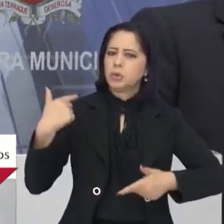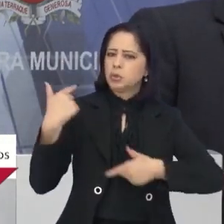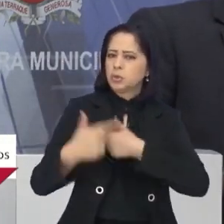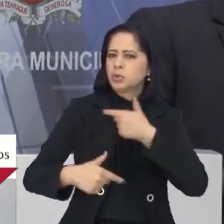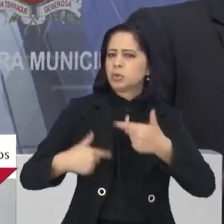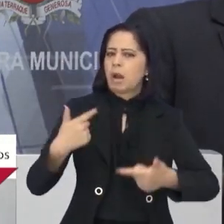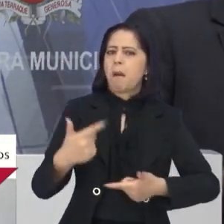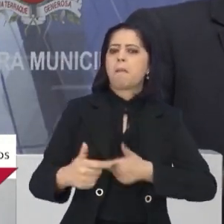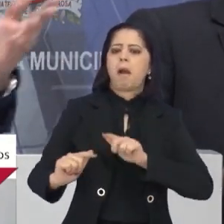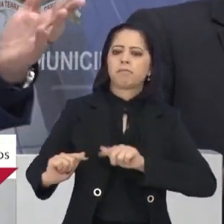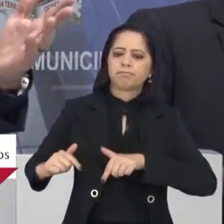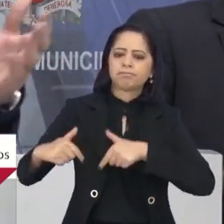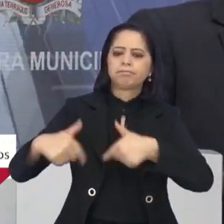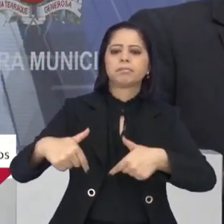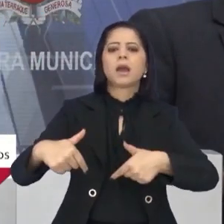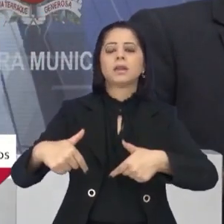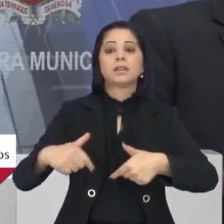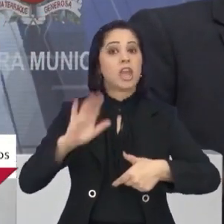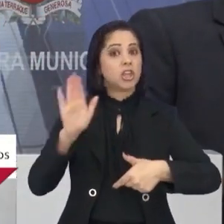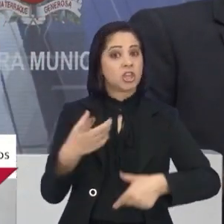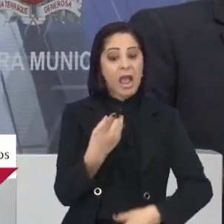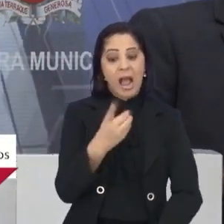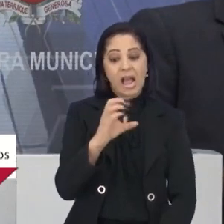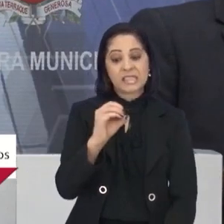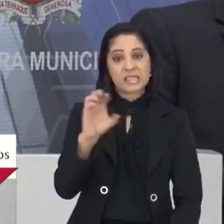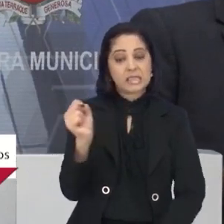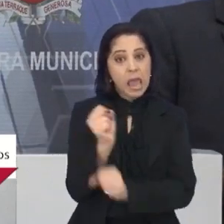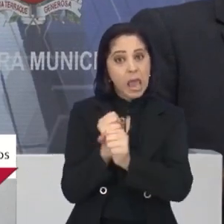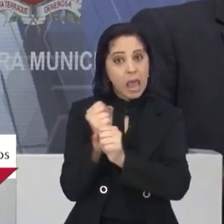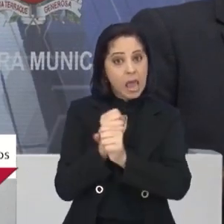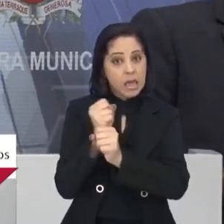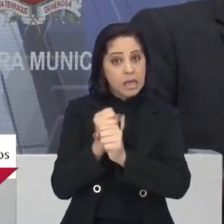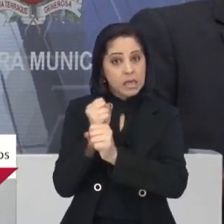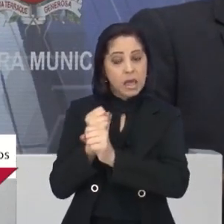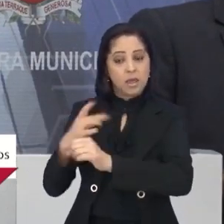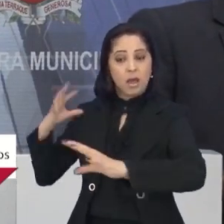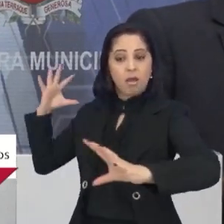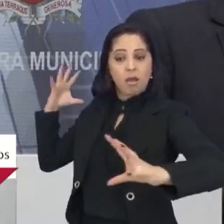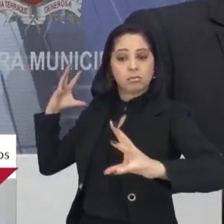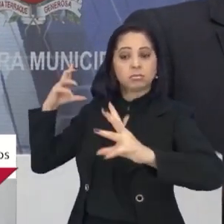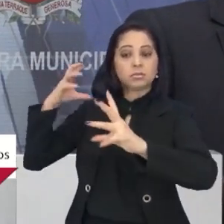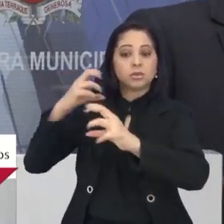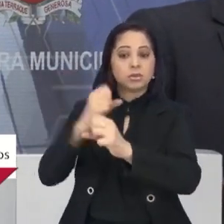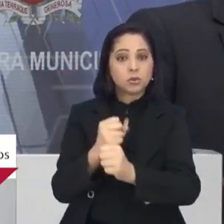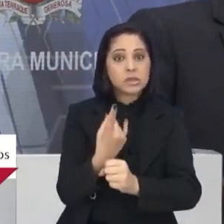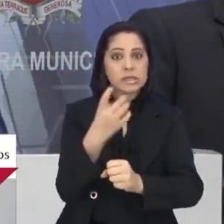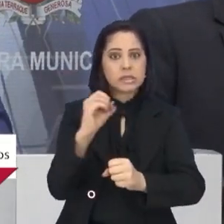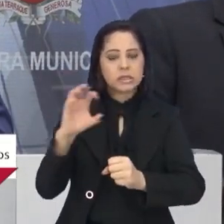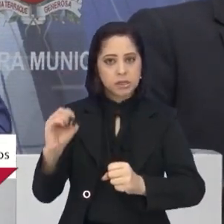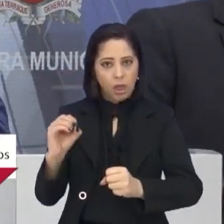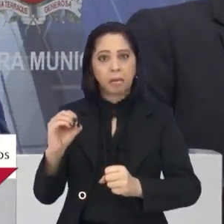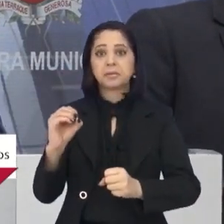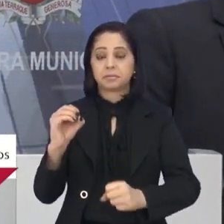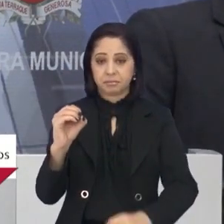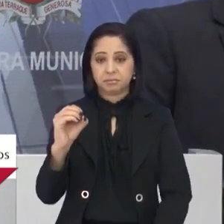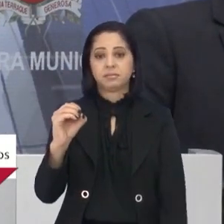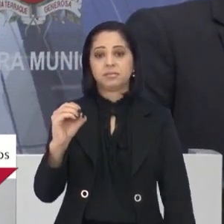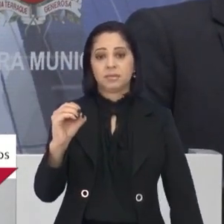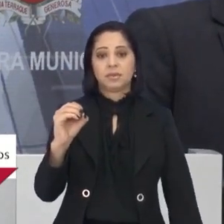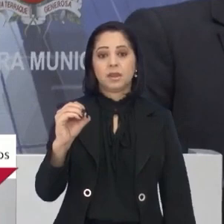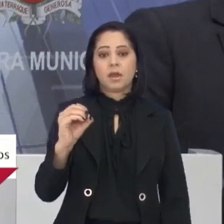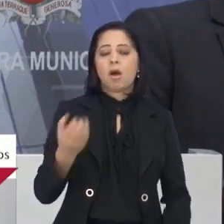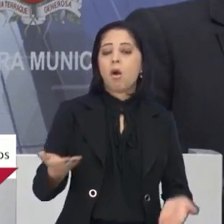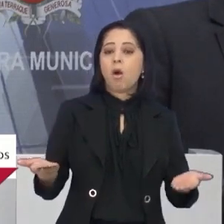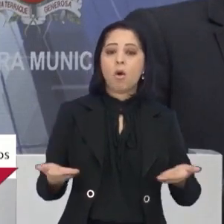suas missões né completando aí 100 anos mas sendo agora um grande parceiro do ponto de vista de quando né as ações